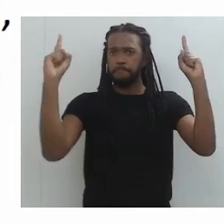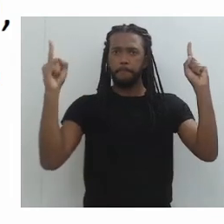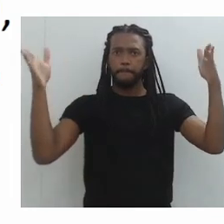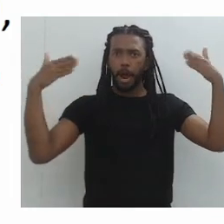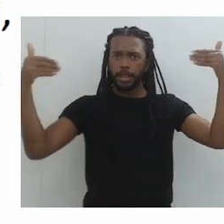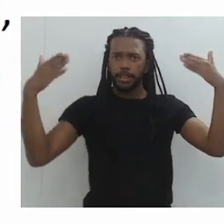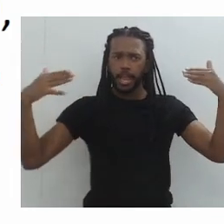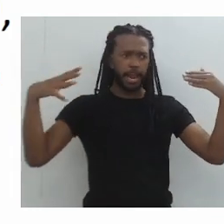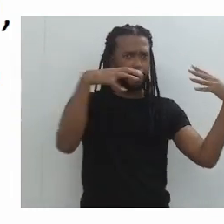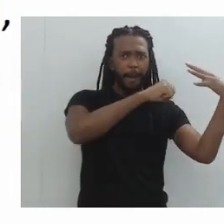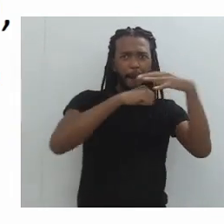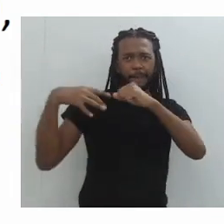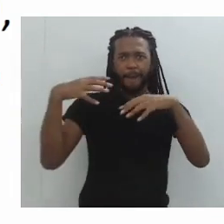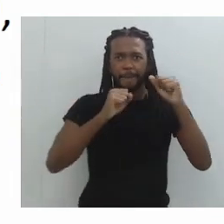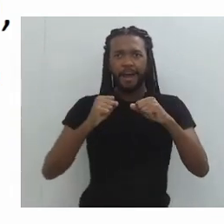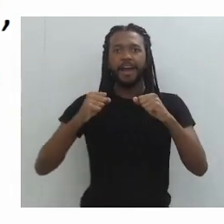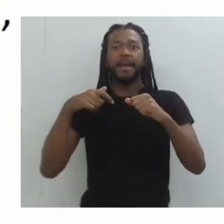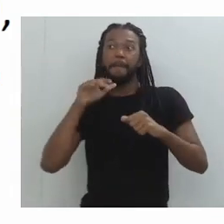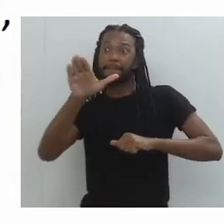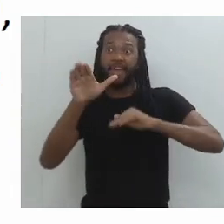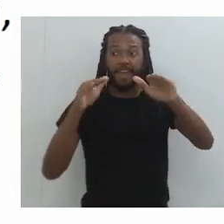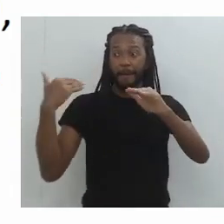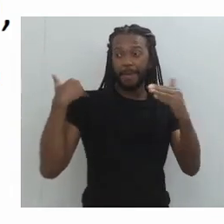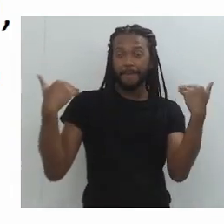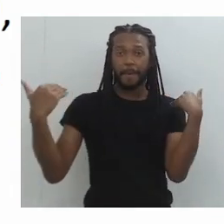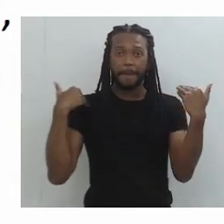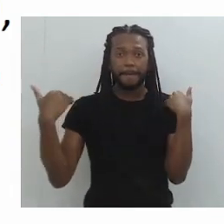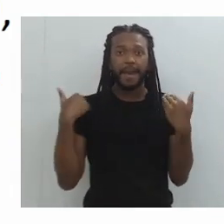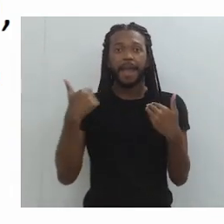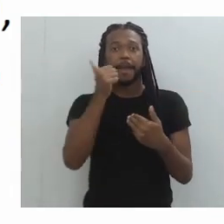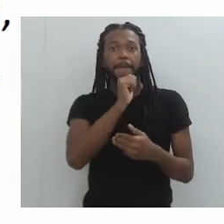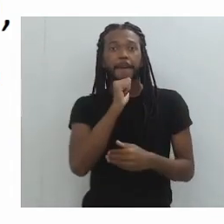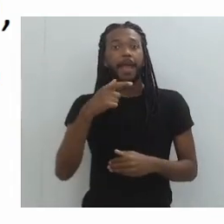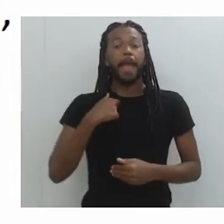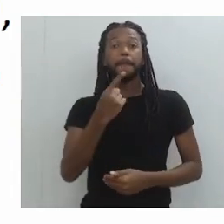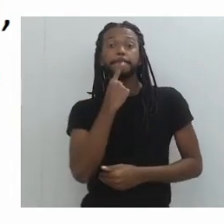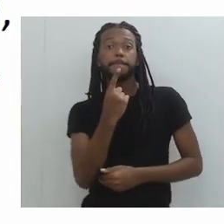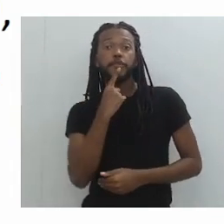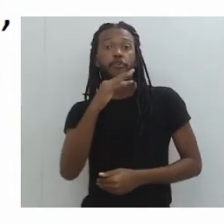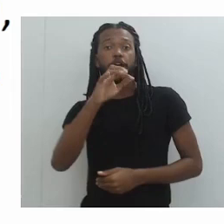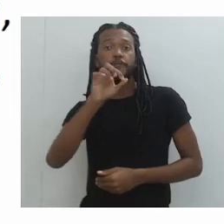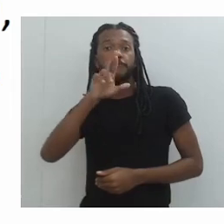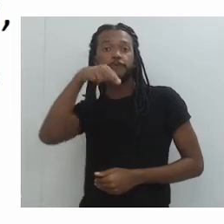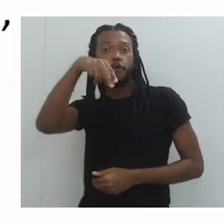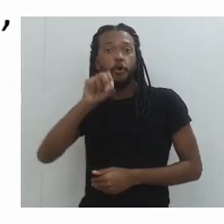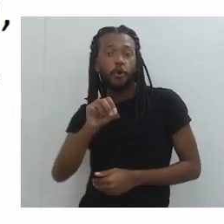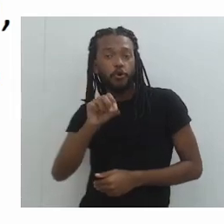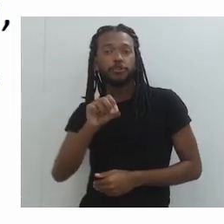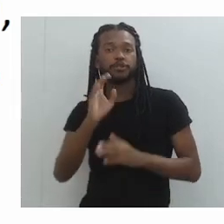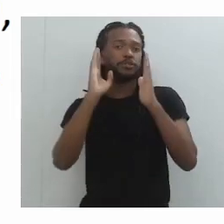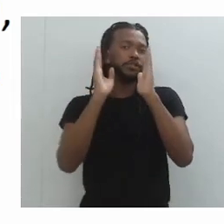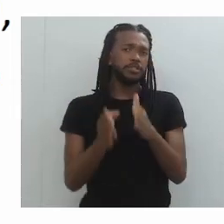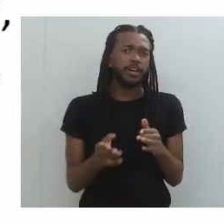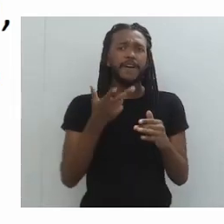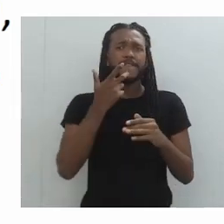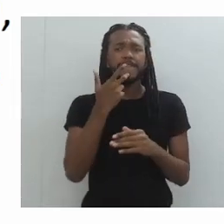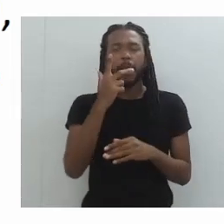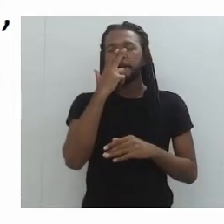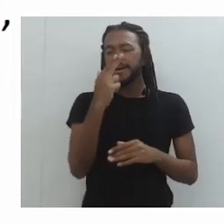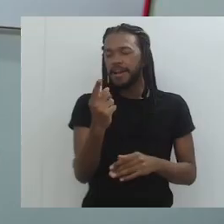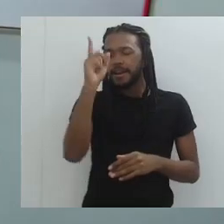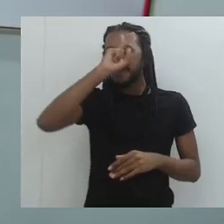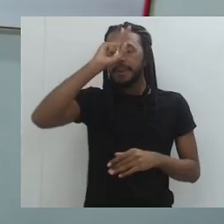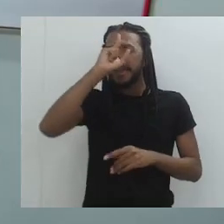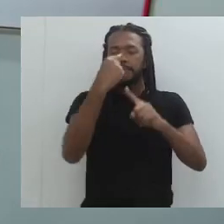bandeira, pega-pega, mãe da rua, boca de forno. Então, quando a gente fala isso aí, você volta para a